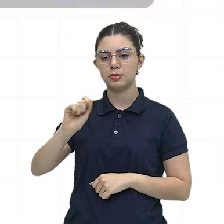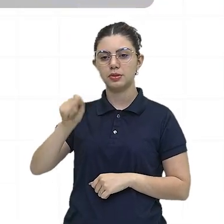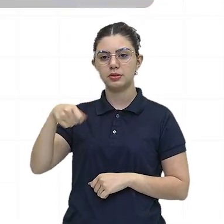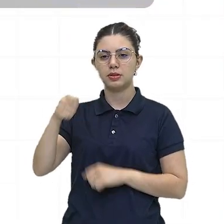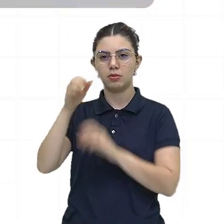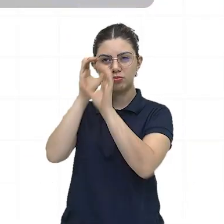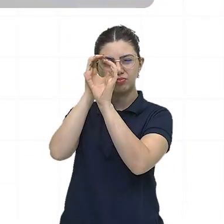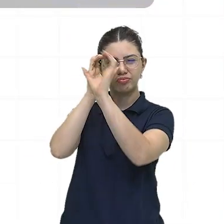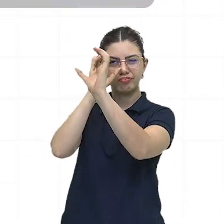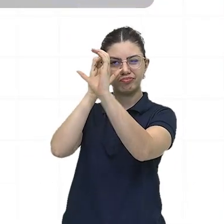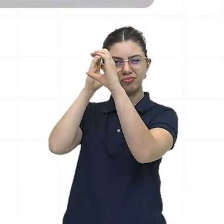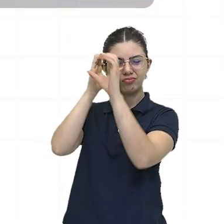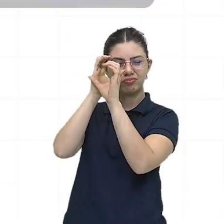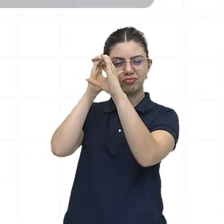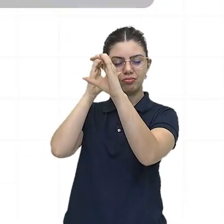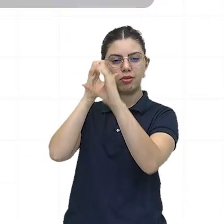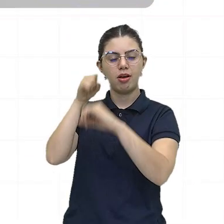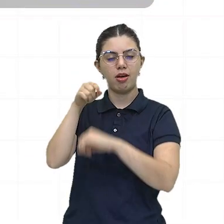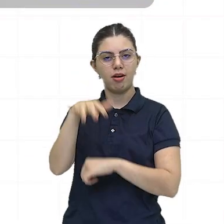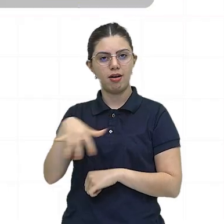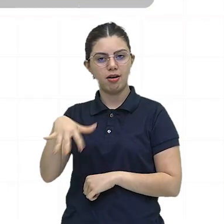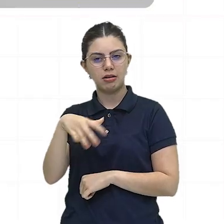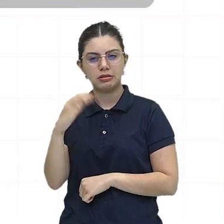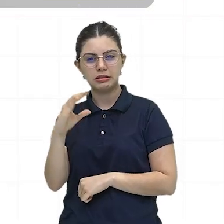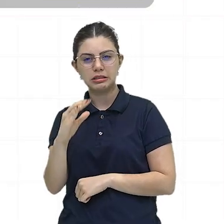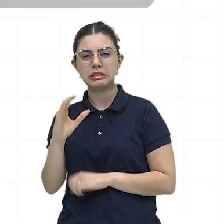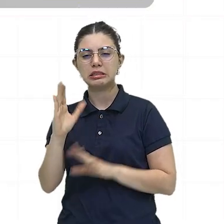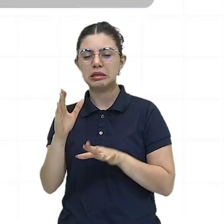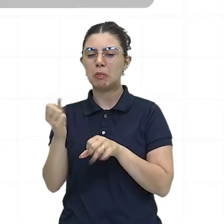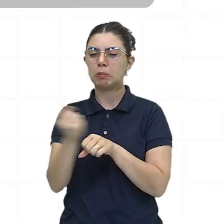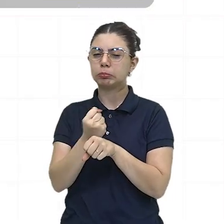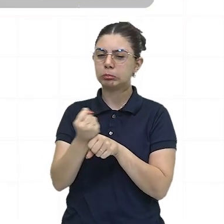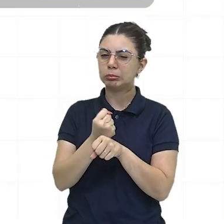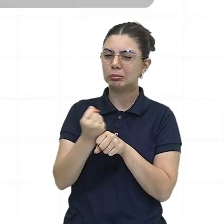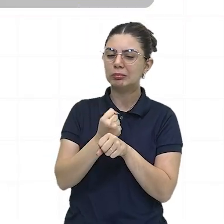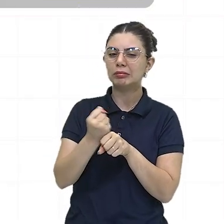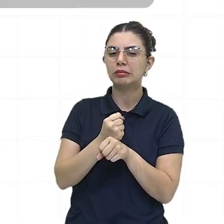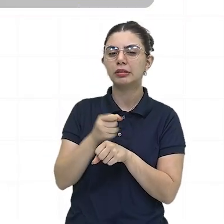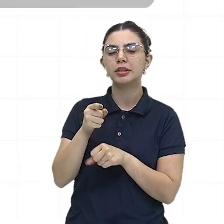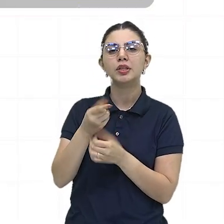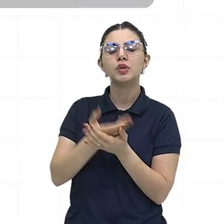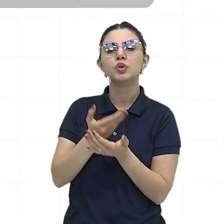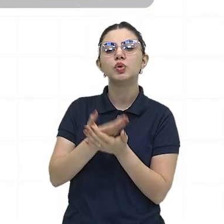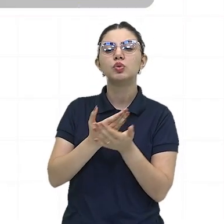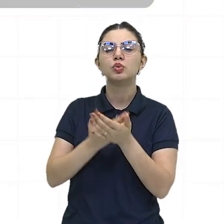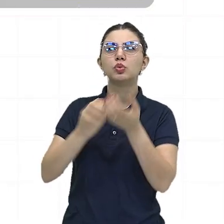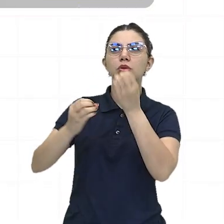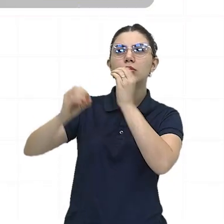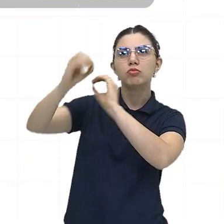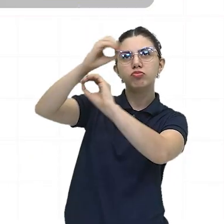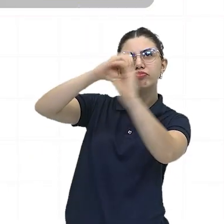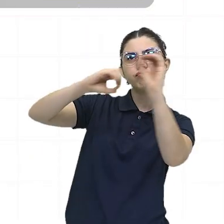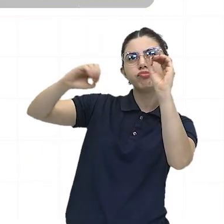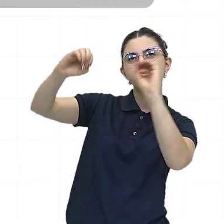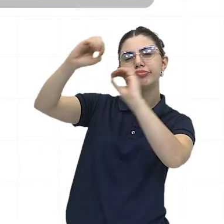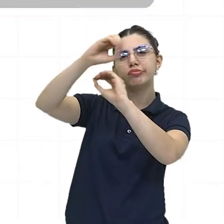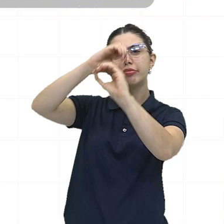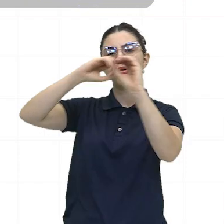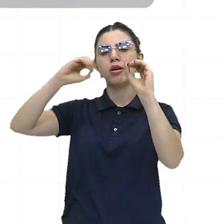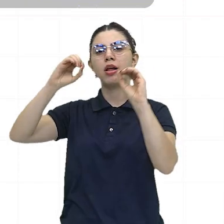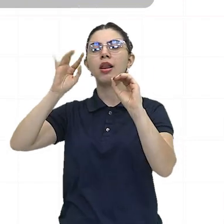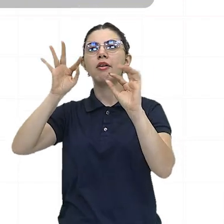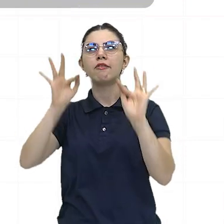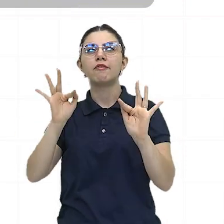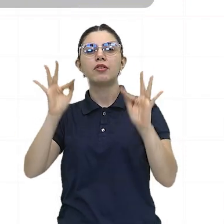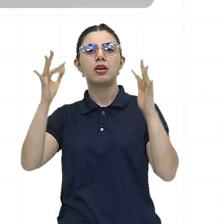mais antigas e ela realiza o estudo científico dos corpos celestes, dos fenômenos